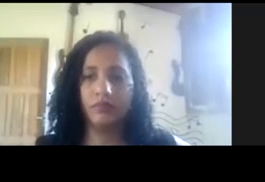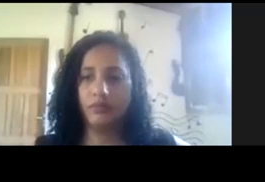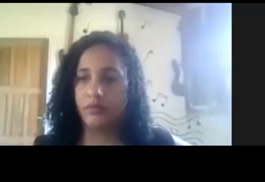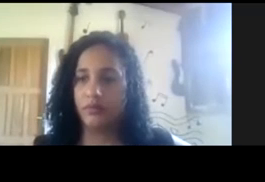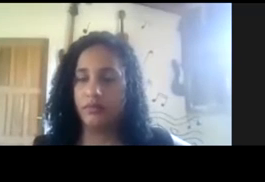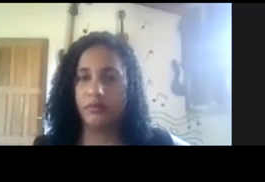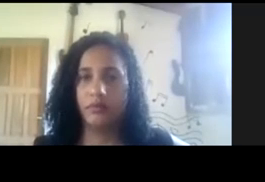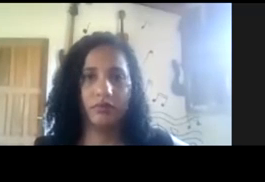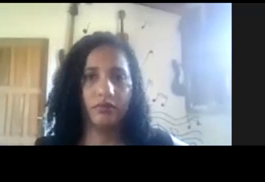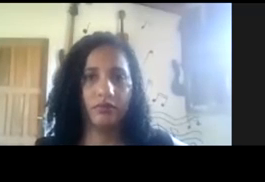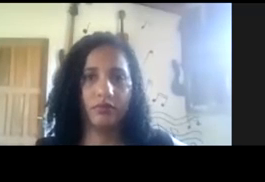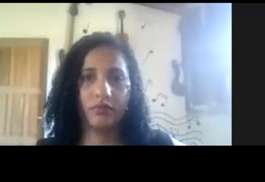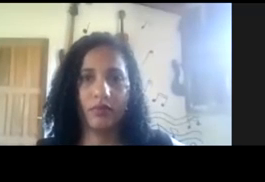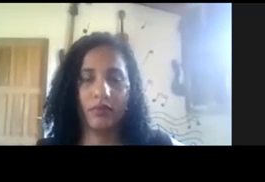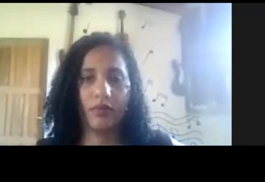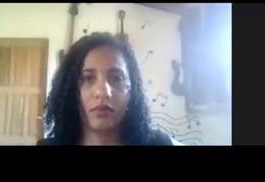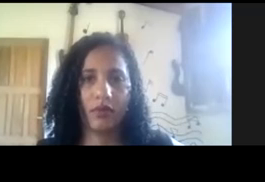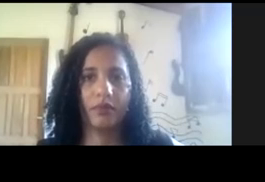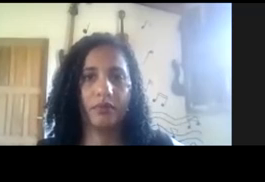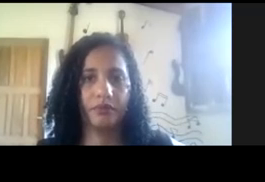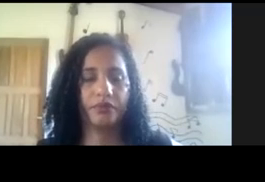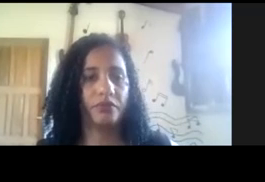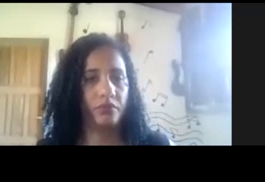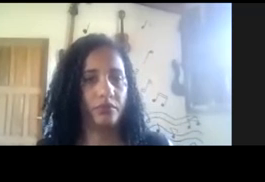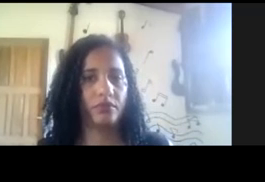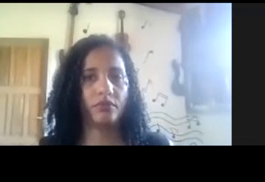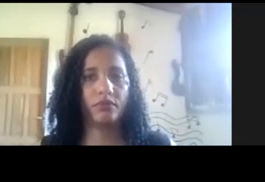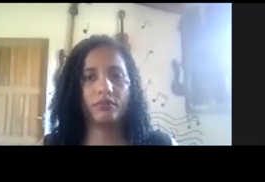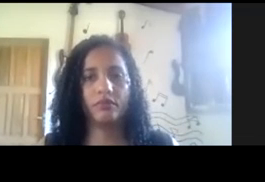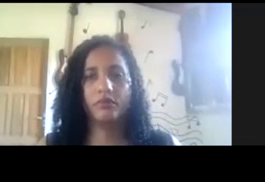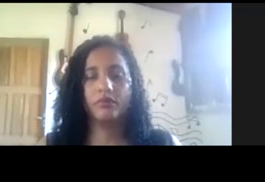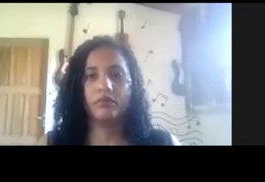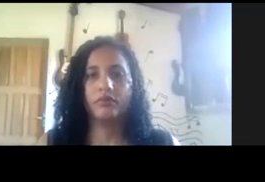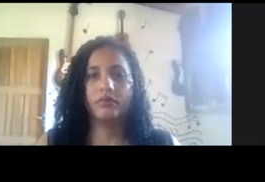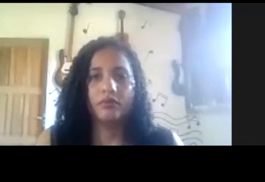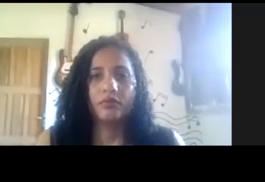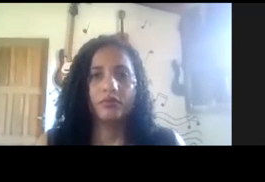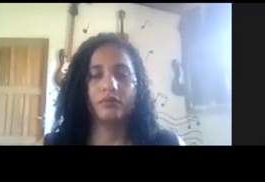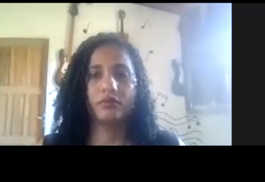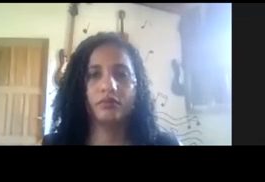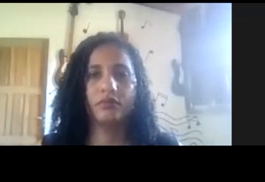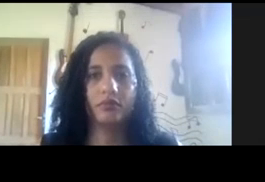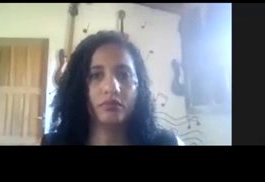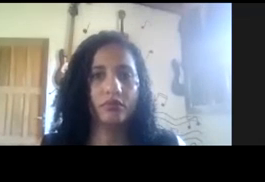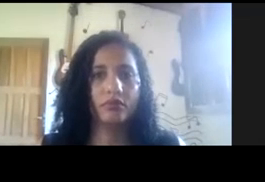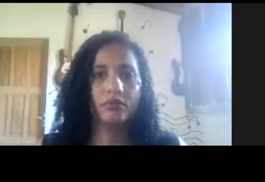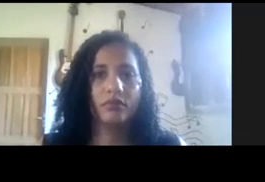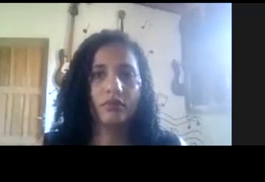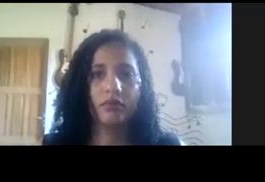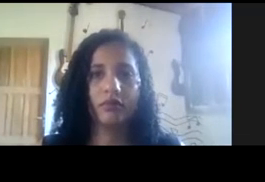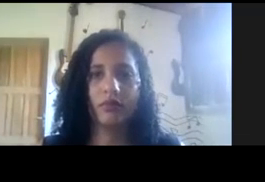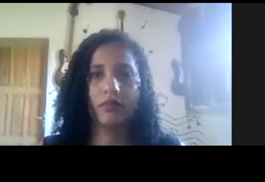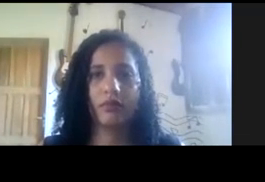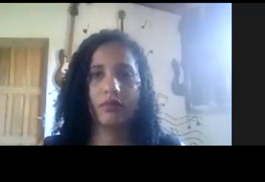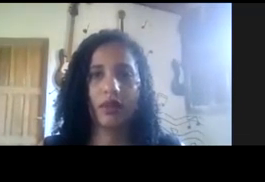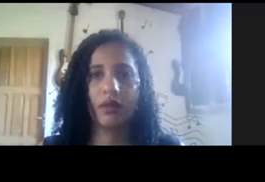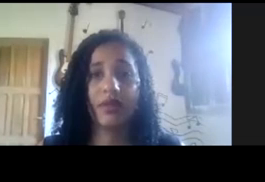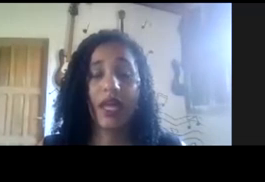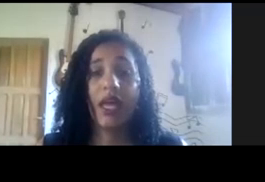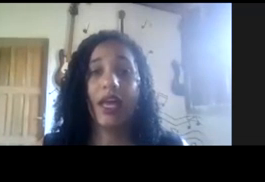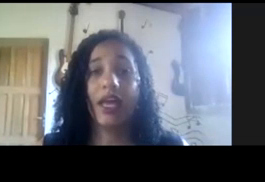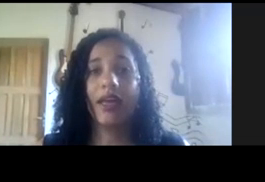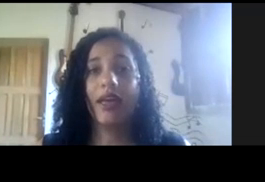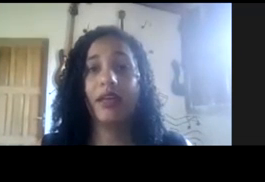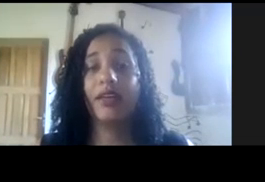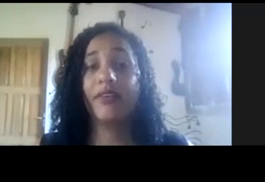conexão por conta da conexão pessoal, nós com as outras pessoas, né? Mas a gente queria fazer um convite para a gente poder fazer uma reflexão, né, Rê?